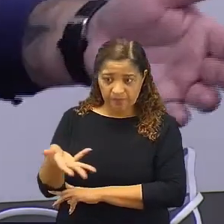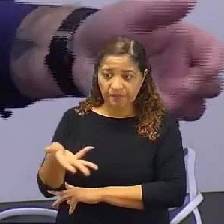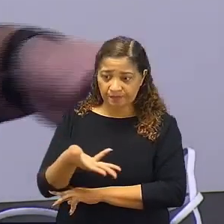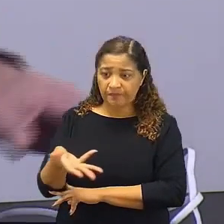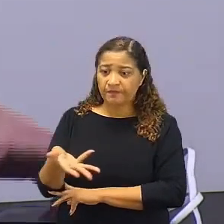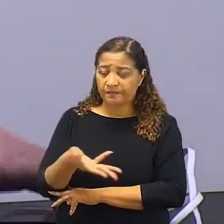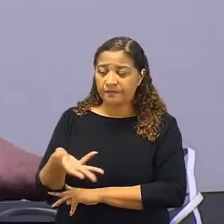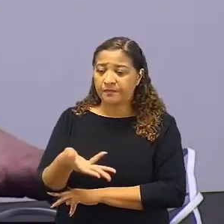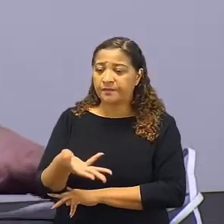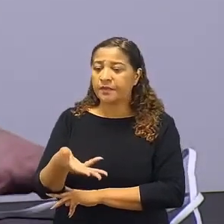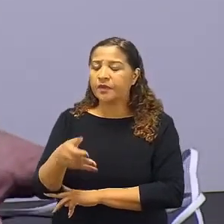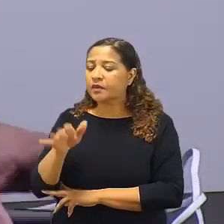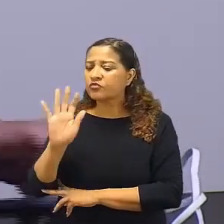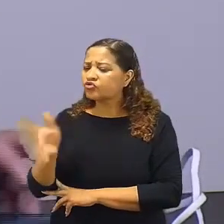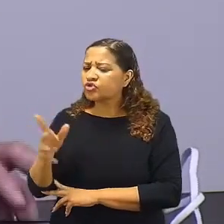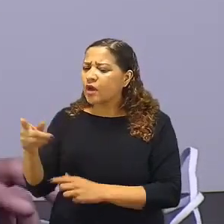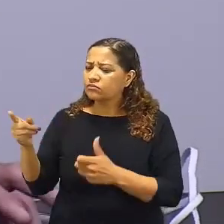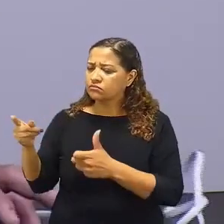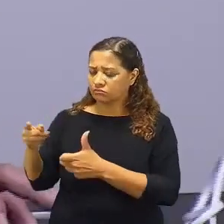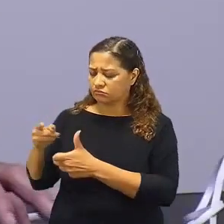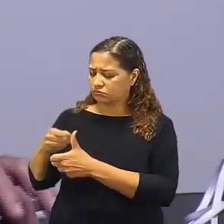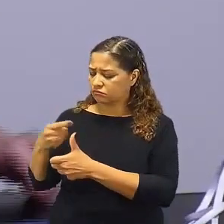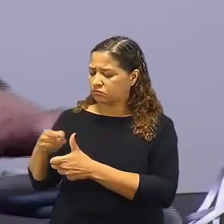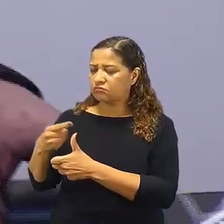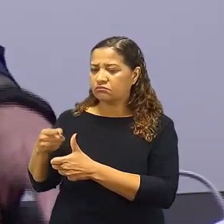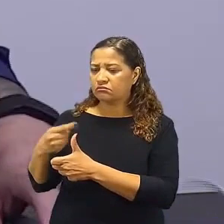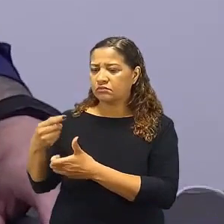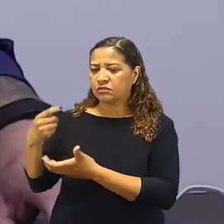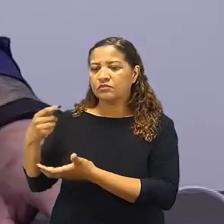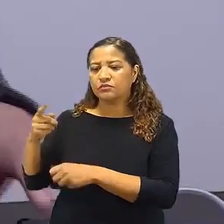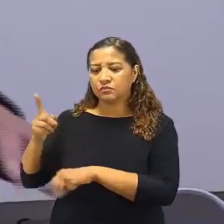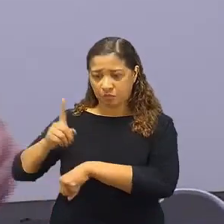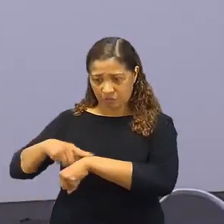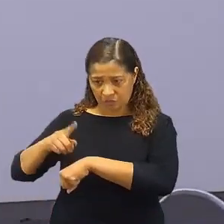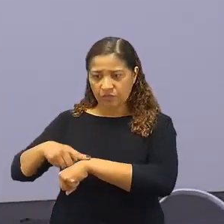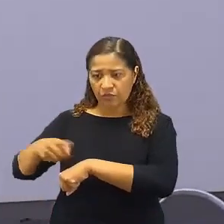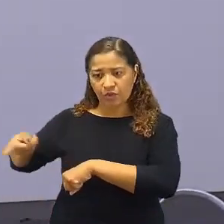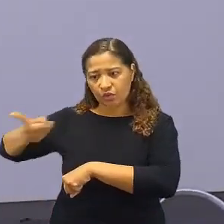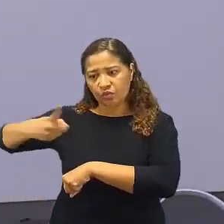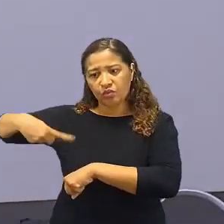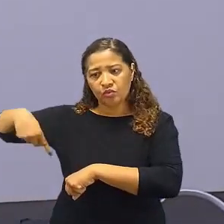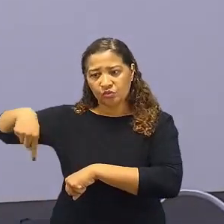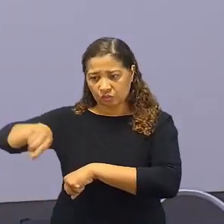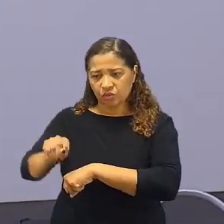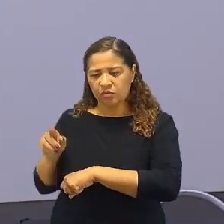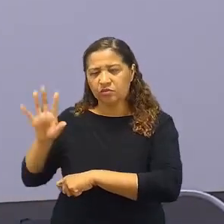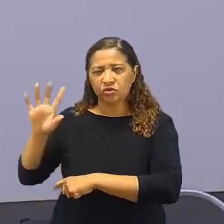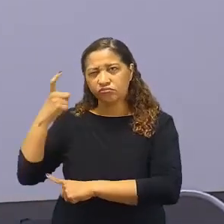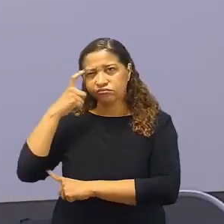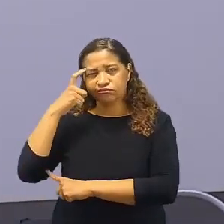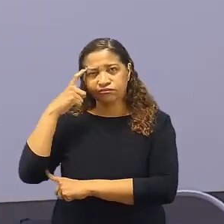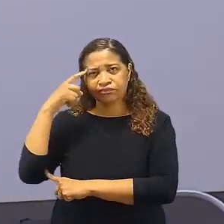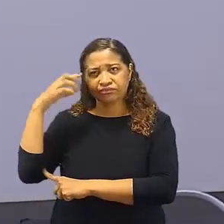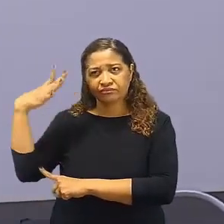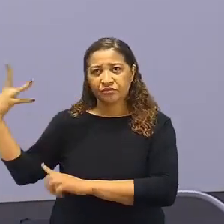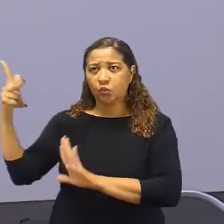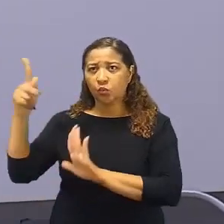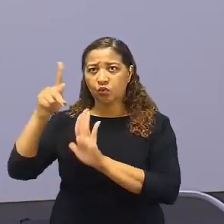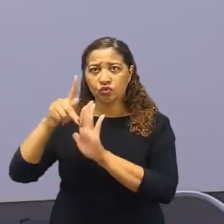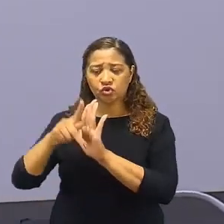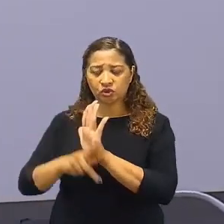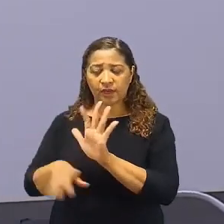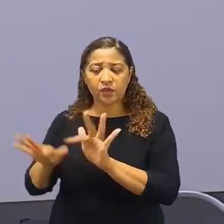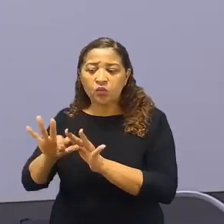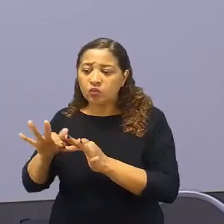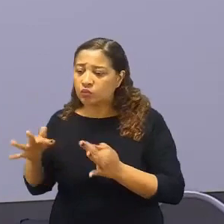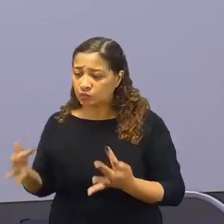desde o primeiro momento em que fomos acionados no nosso gabinete, eu tinha em mente um projeto de lei simples,